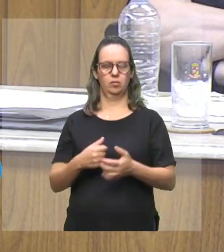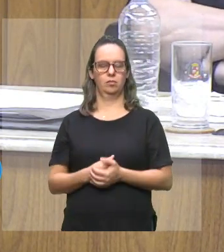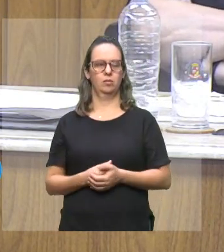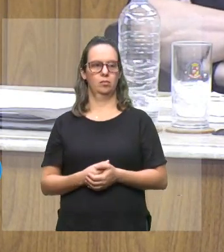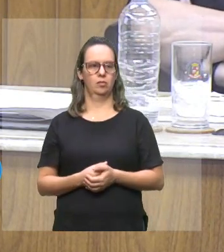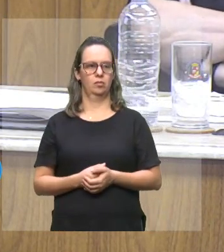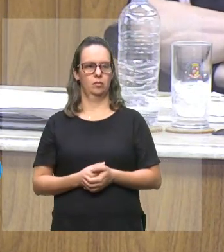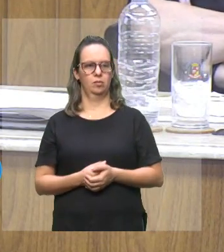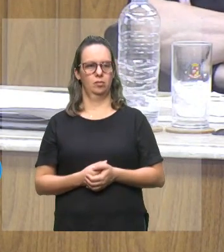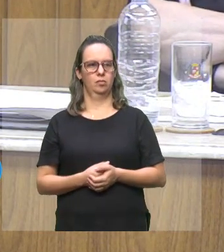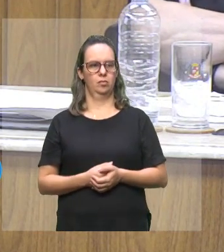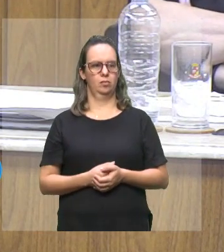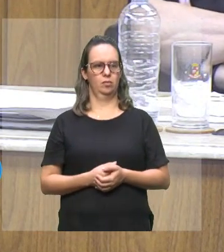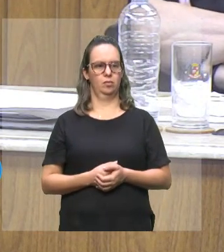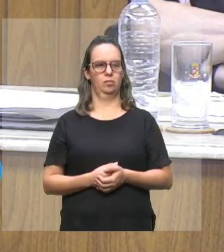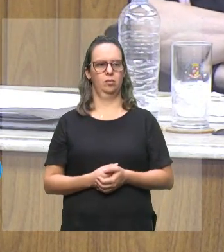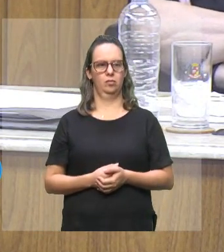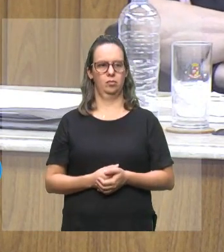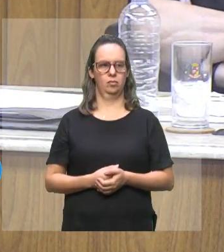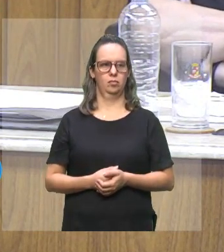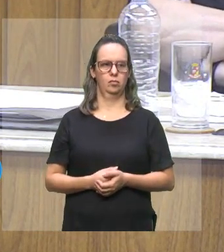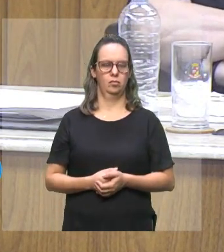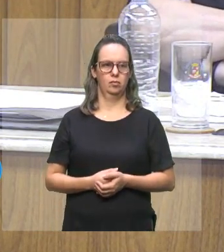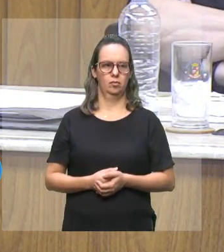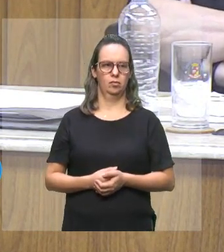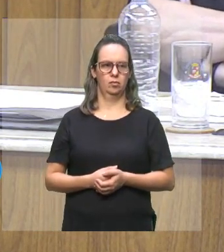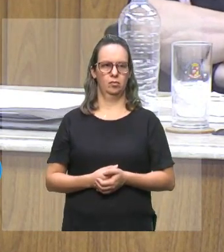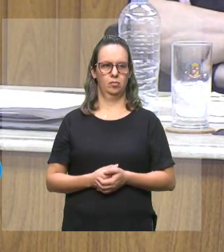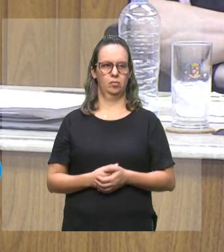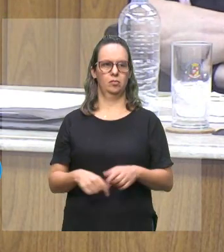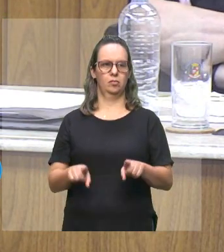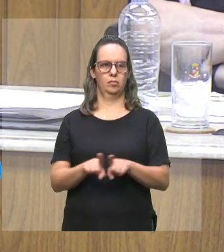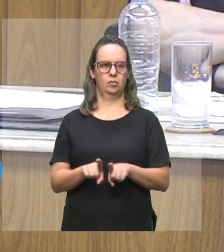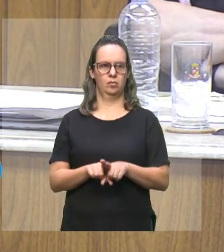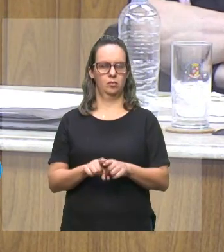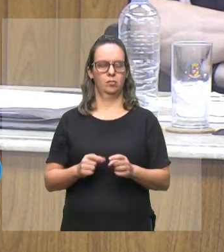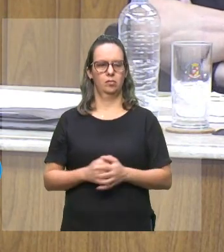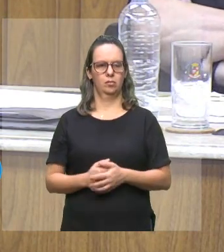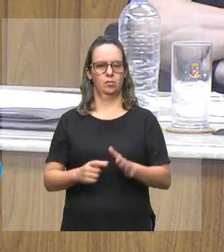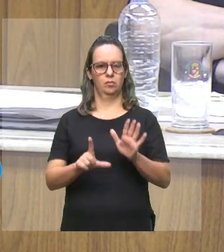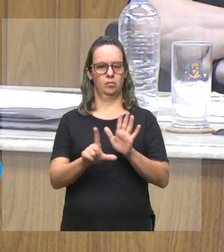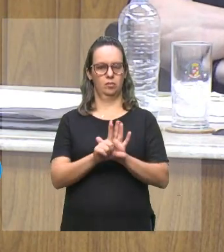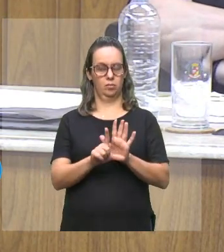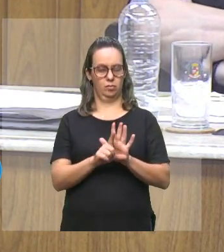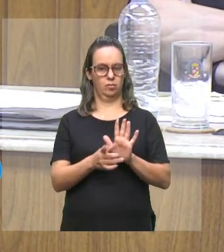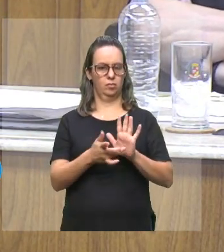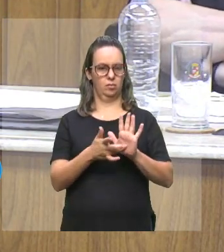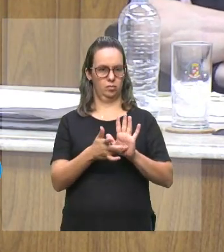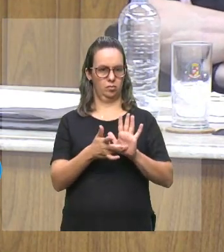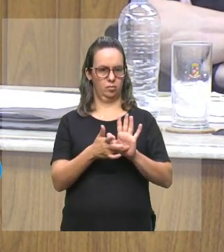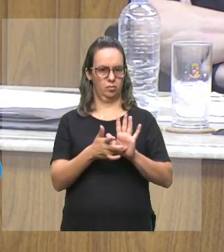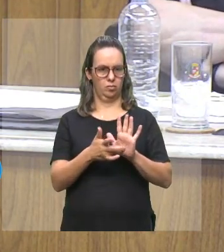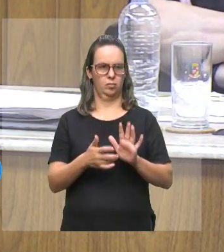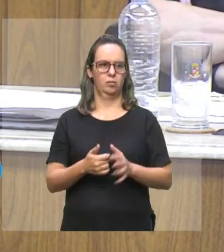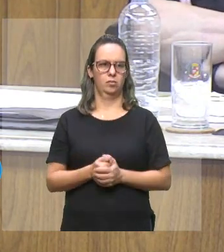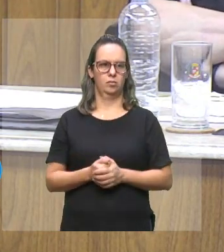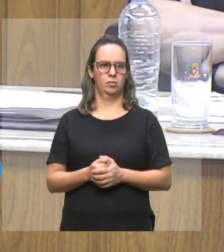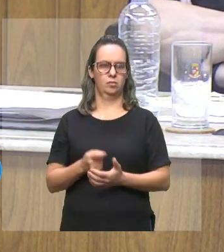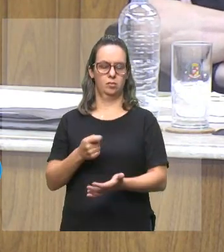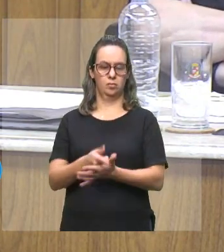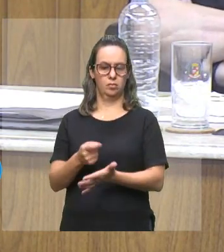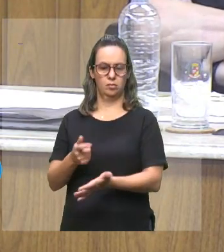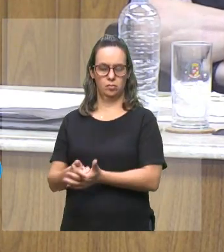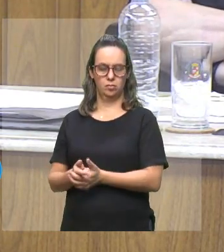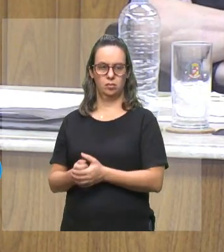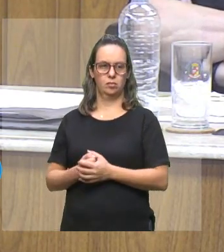Então, em razão dos regimes que são adotados para o pagamento das despesas